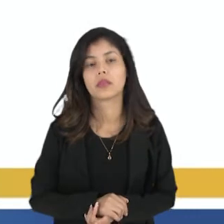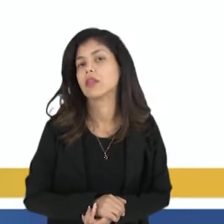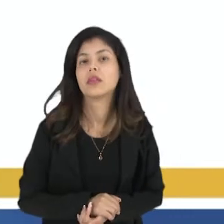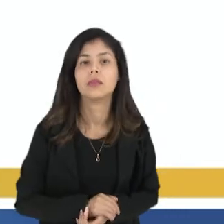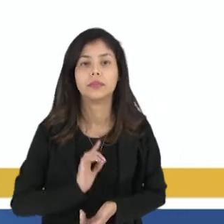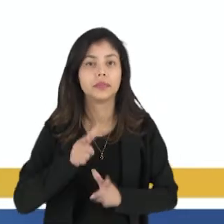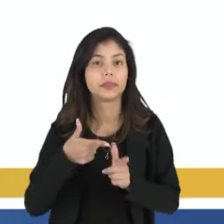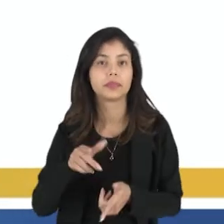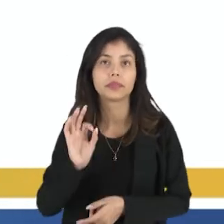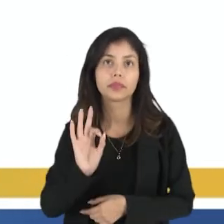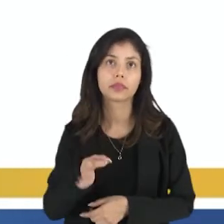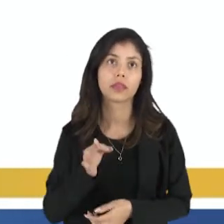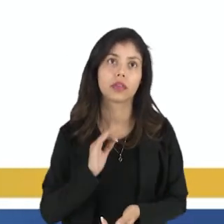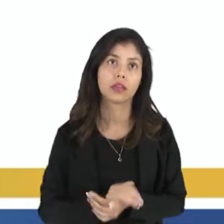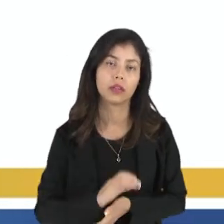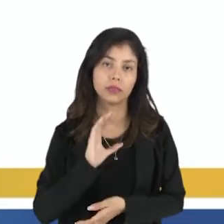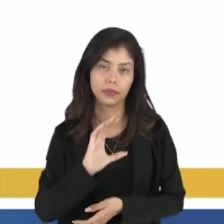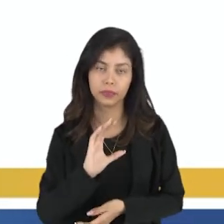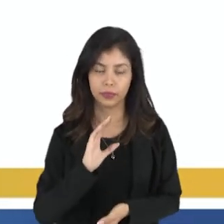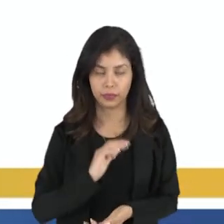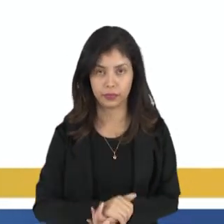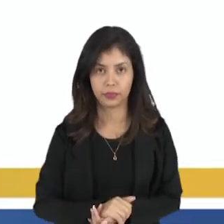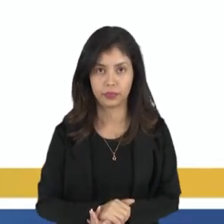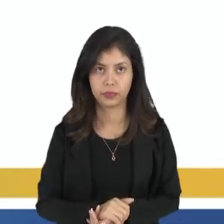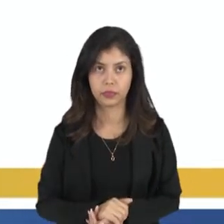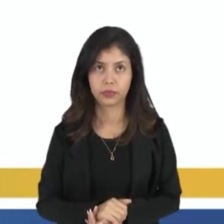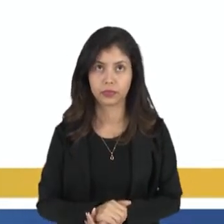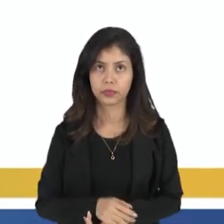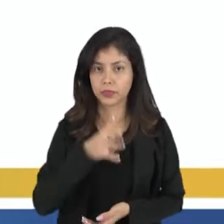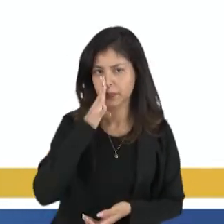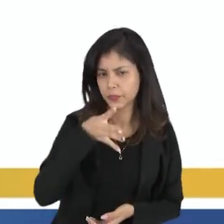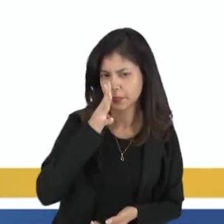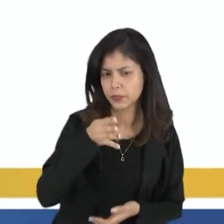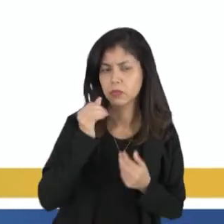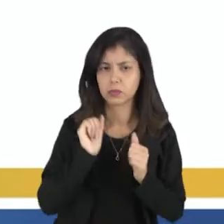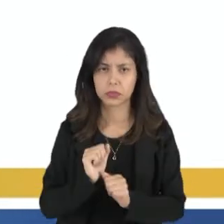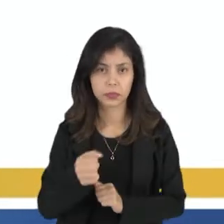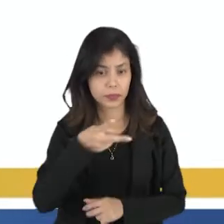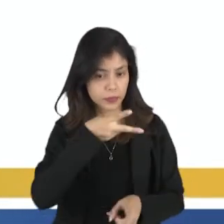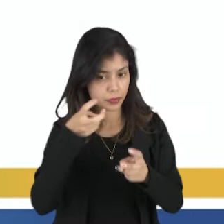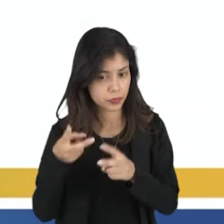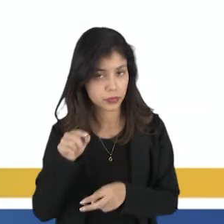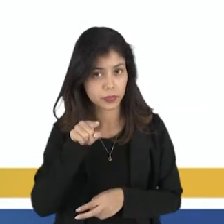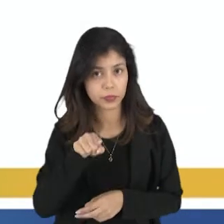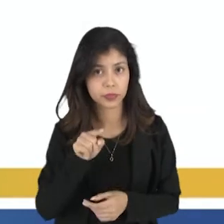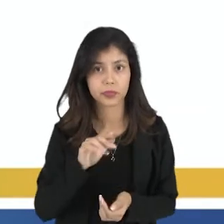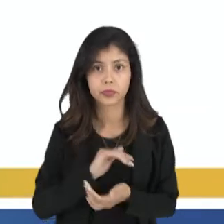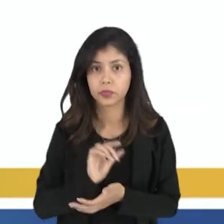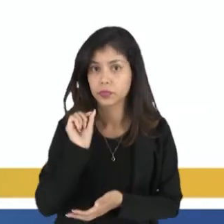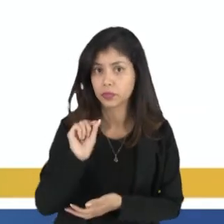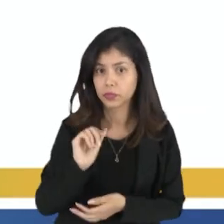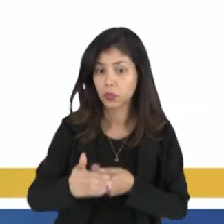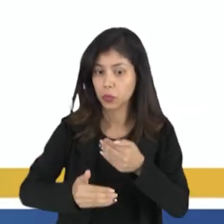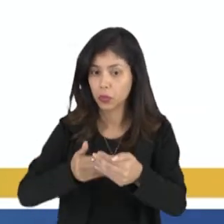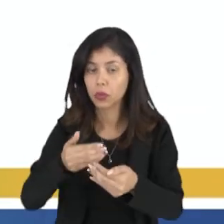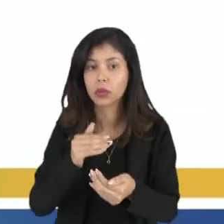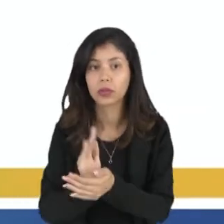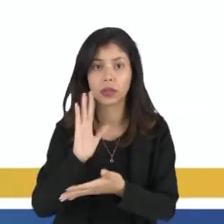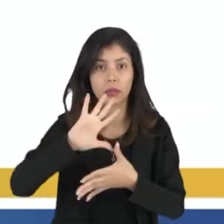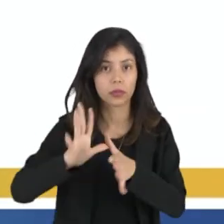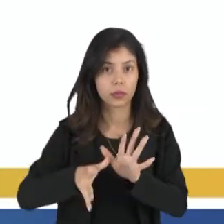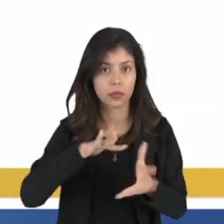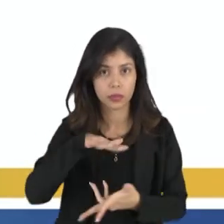A alternativa correta é a letra C. A crítica que nós podemos observar aí é que durante a pandemia